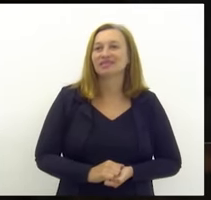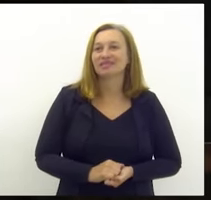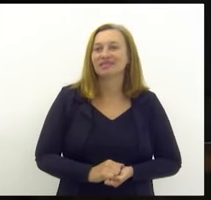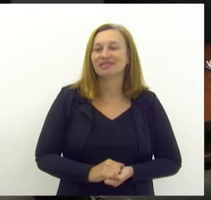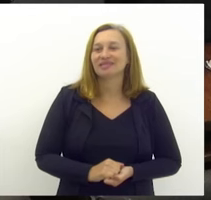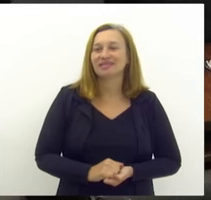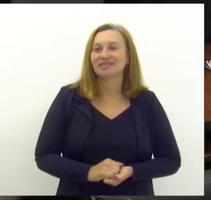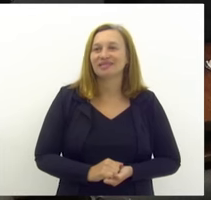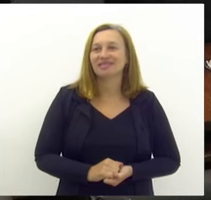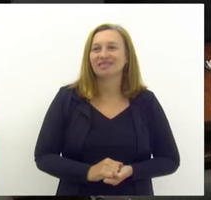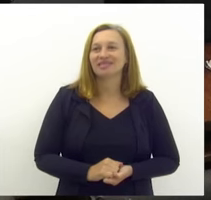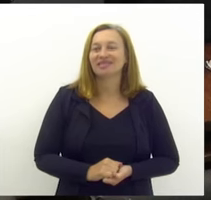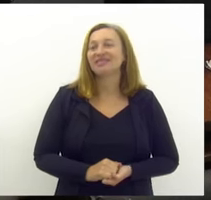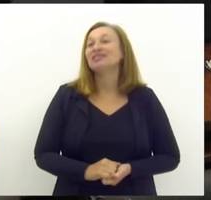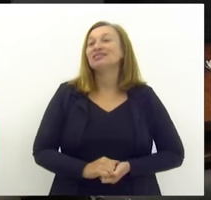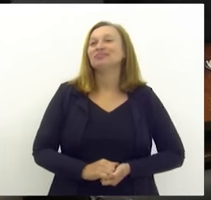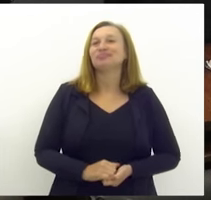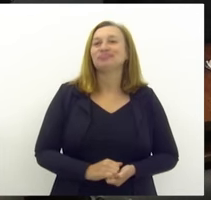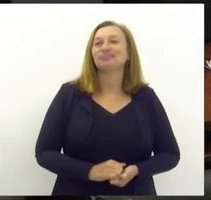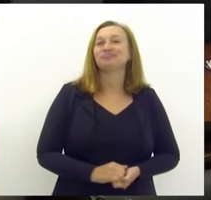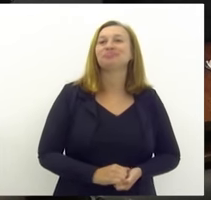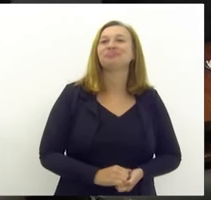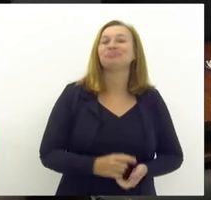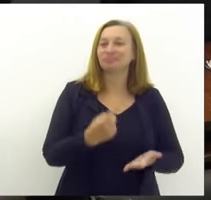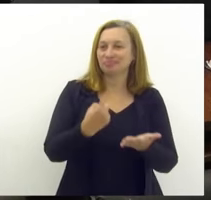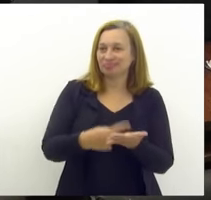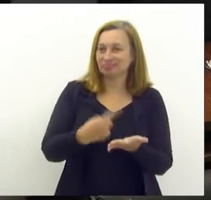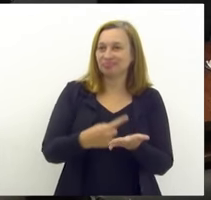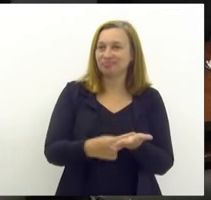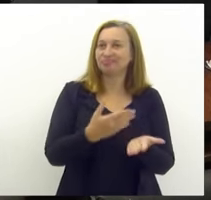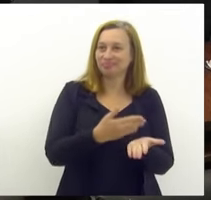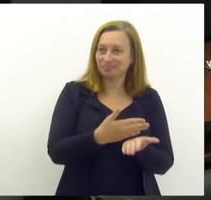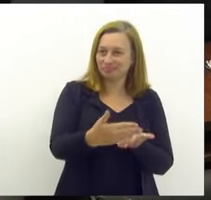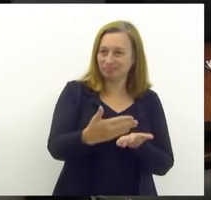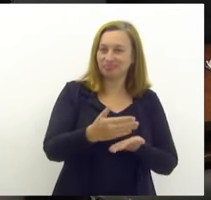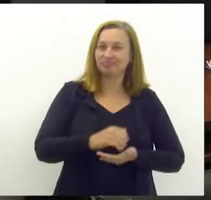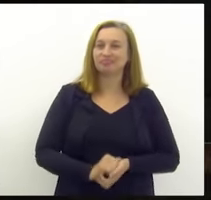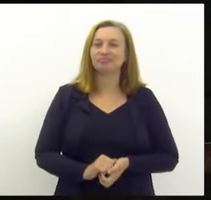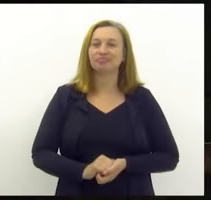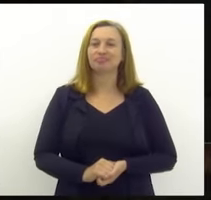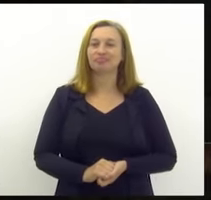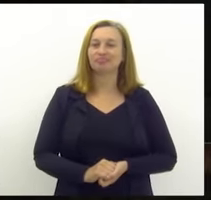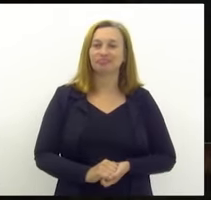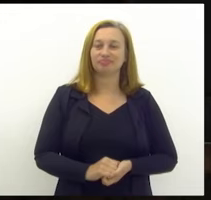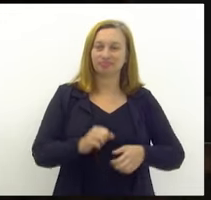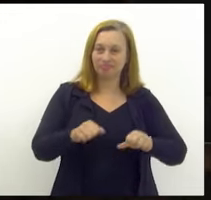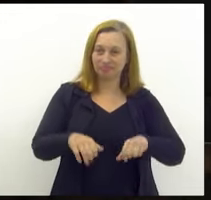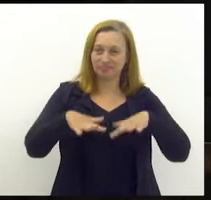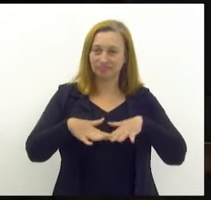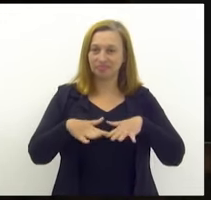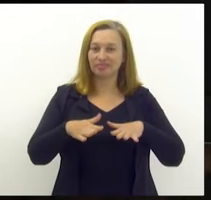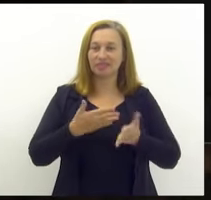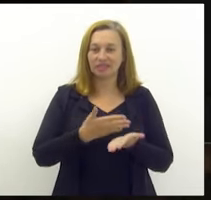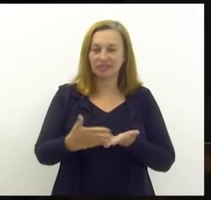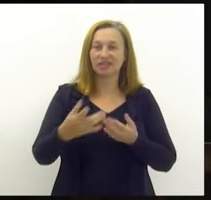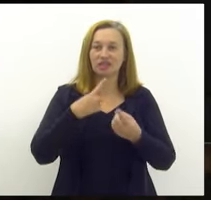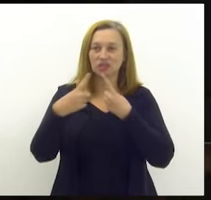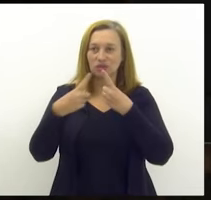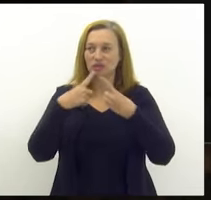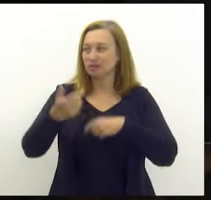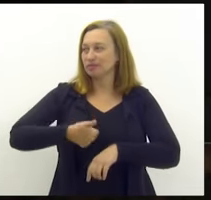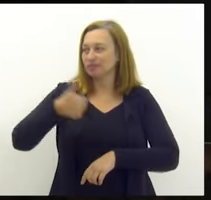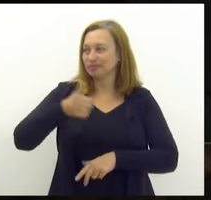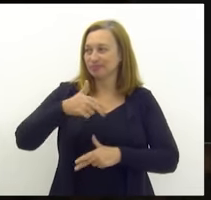obgado conforme acordado no início da sessão vamos dar início às discussões primeiro orador